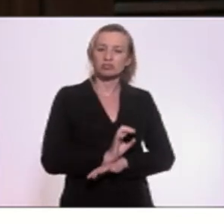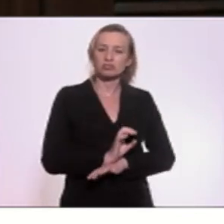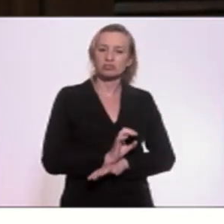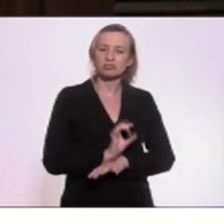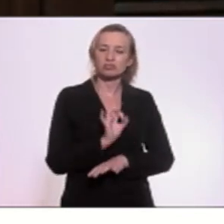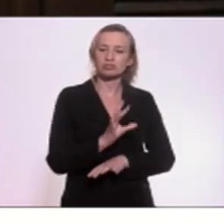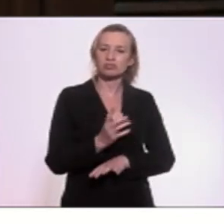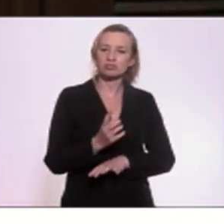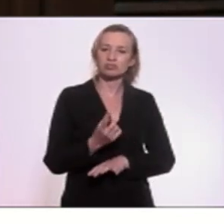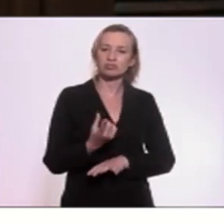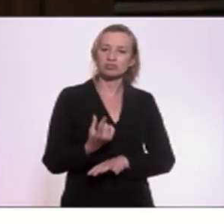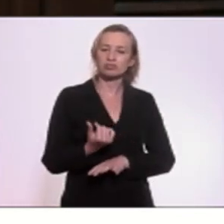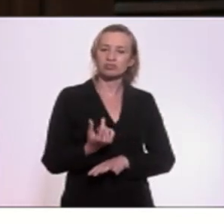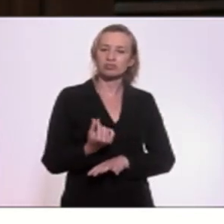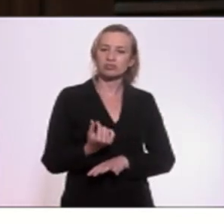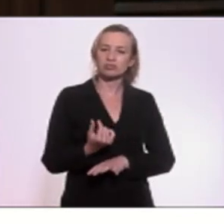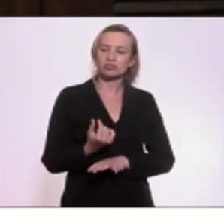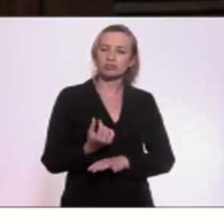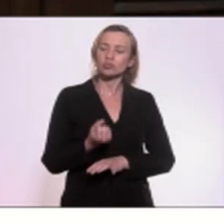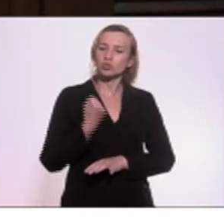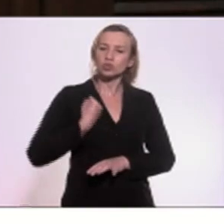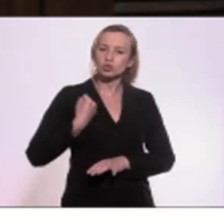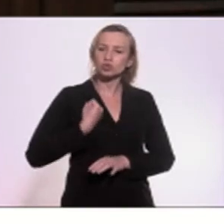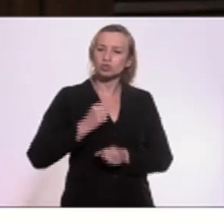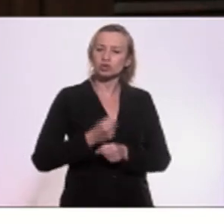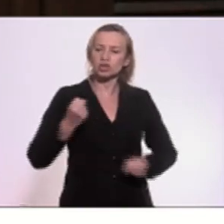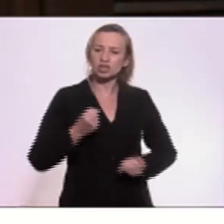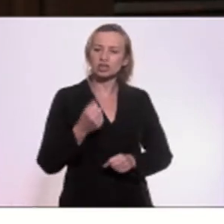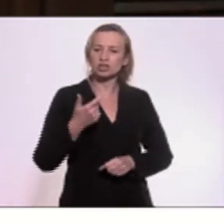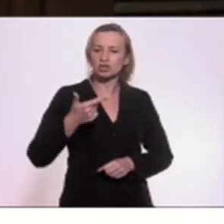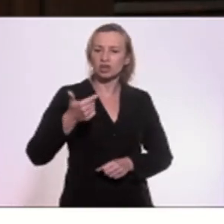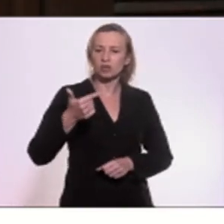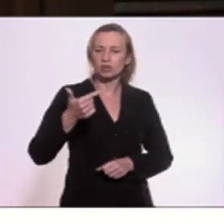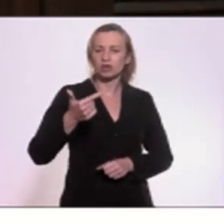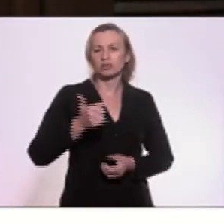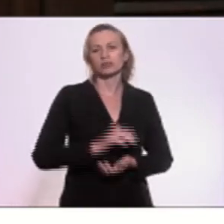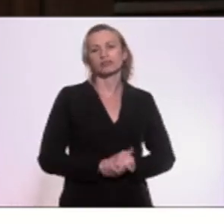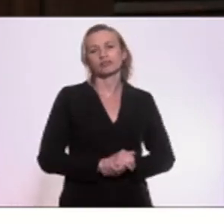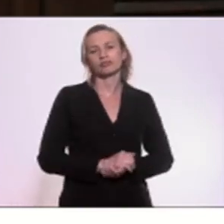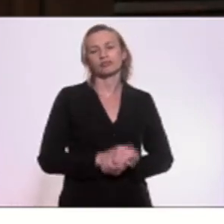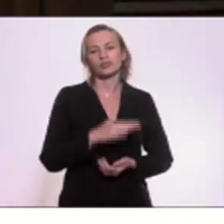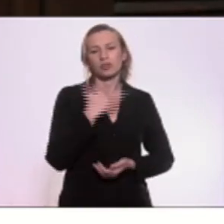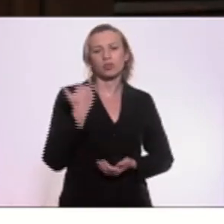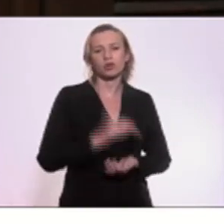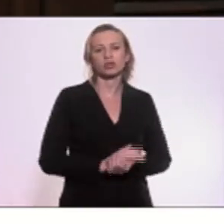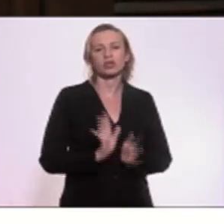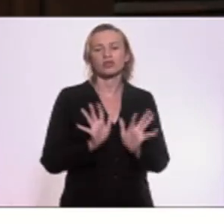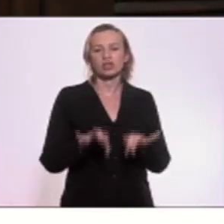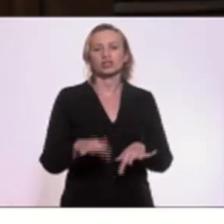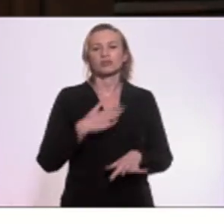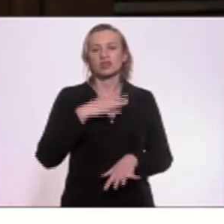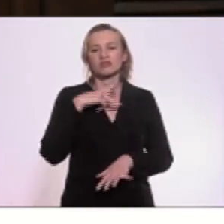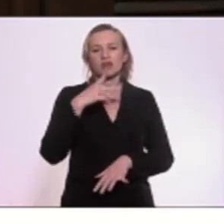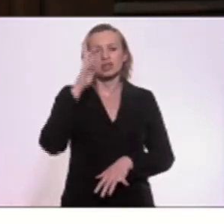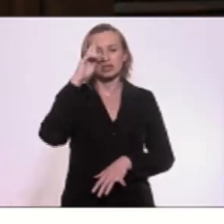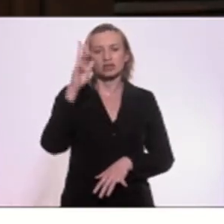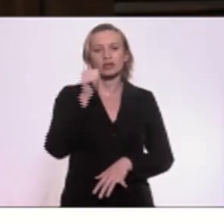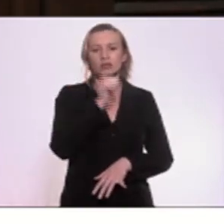o aumento da ostensividade do confronto, do armamento e do belicismo. Eu finalizo a minha fala,